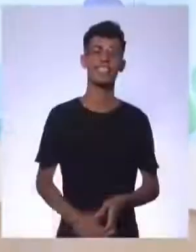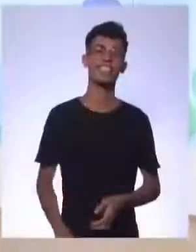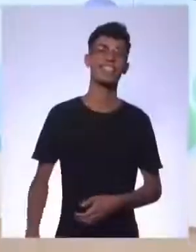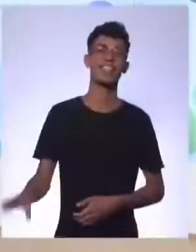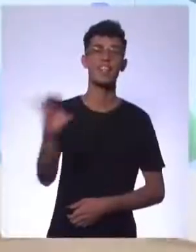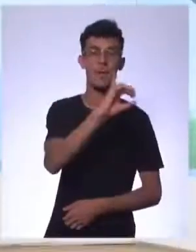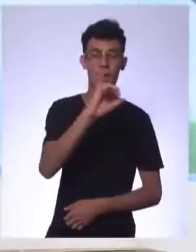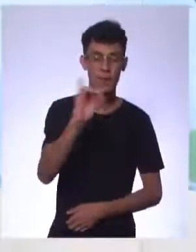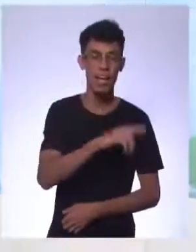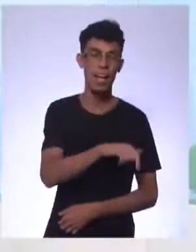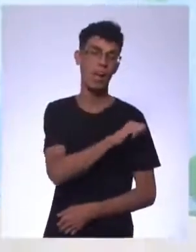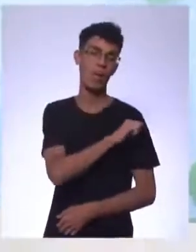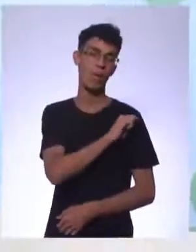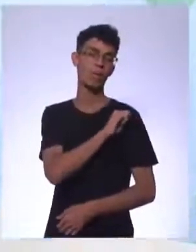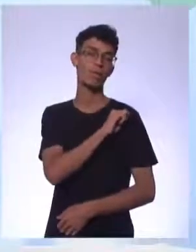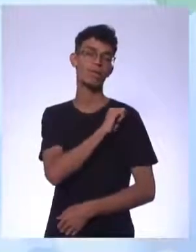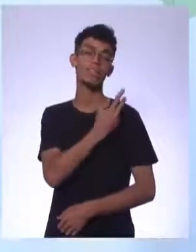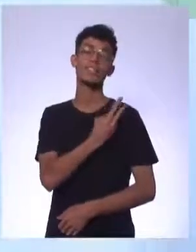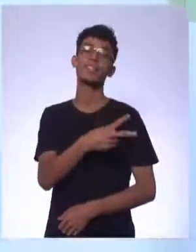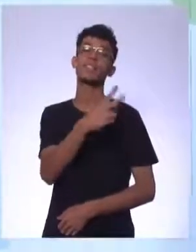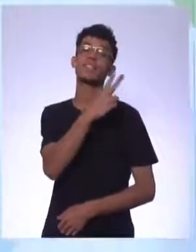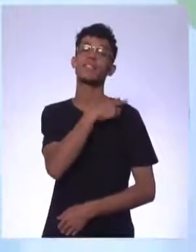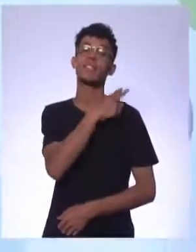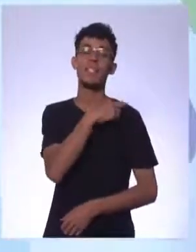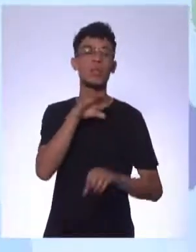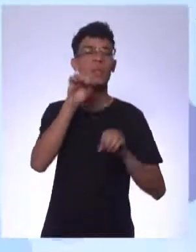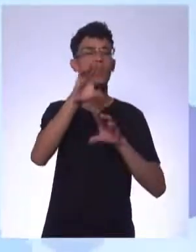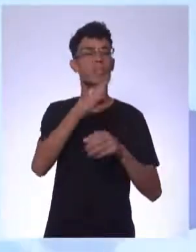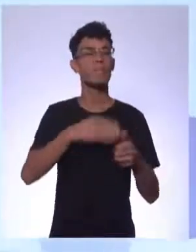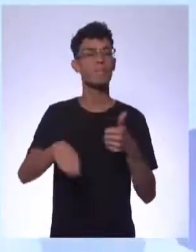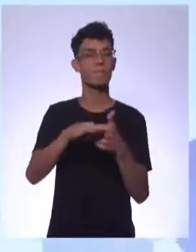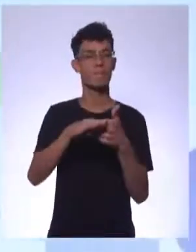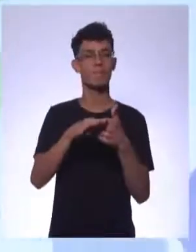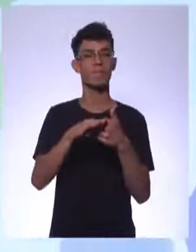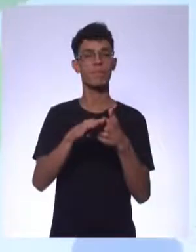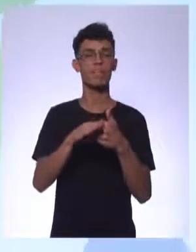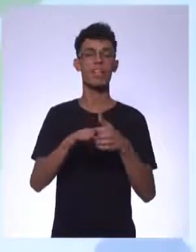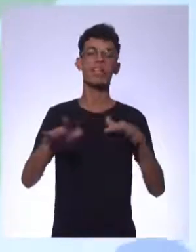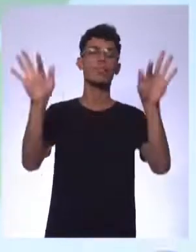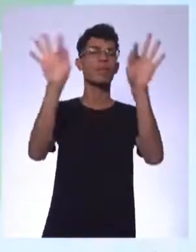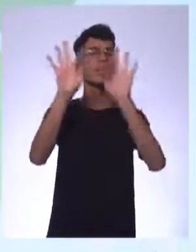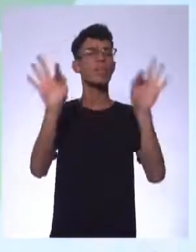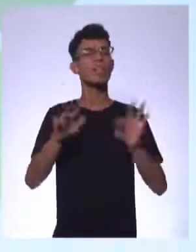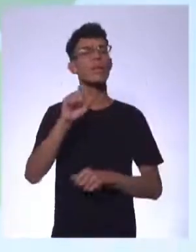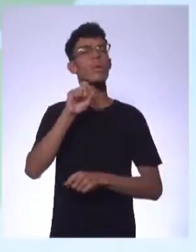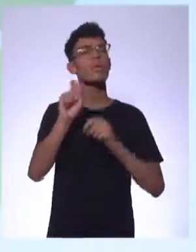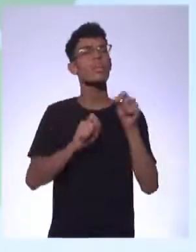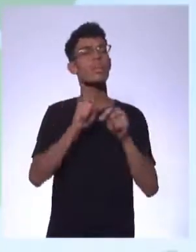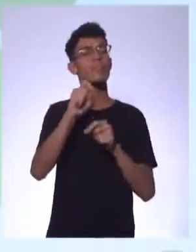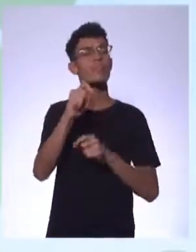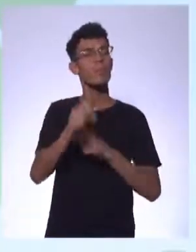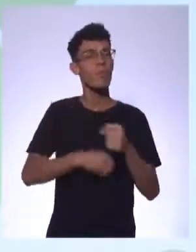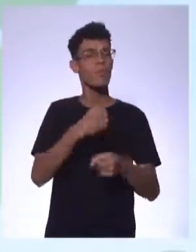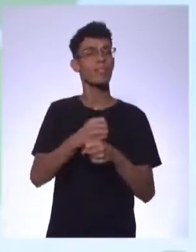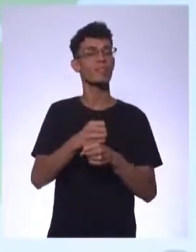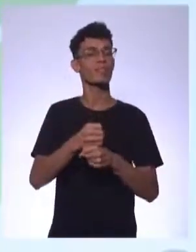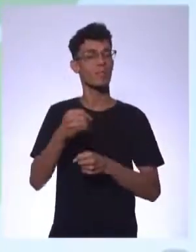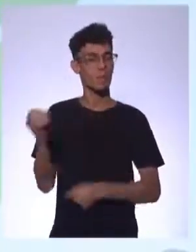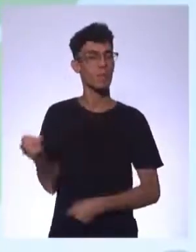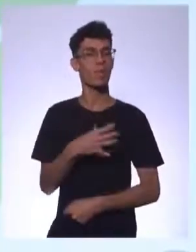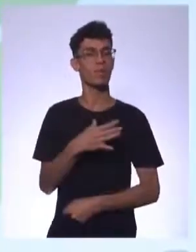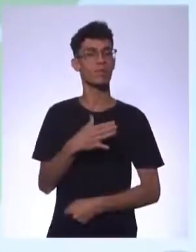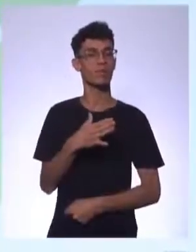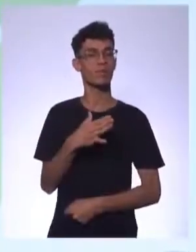Olá, alunos da segunda série do ensino médio. Feliz ano novo para vocês e vamos para